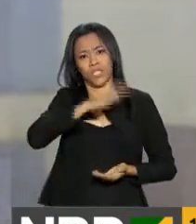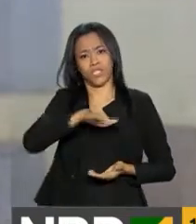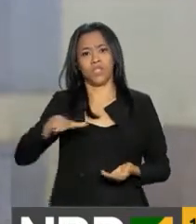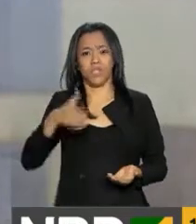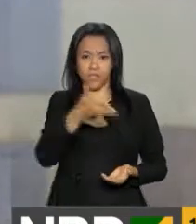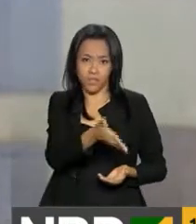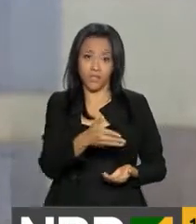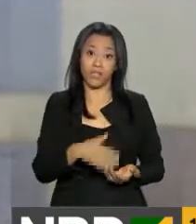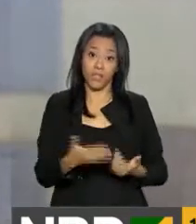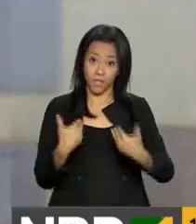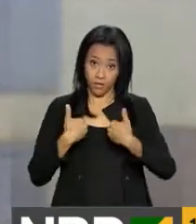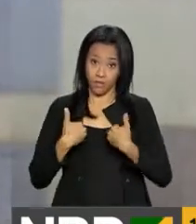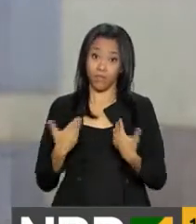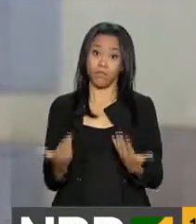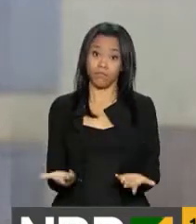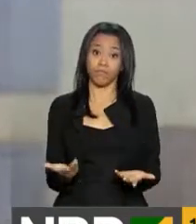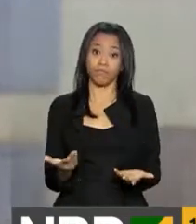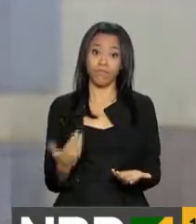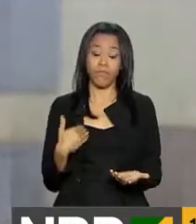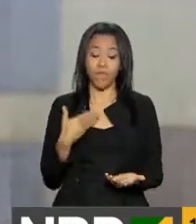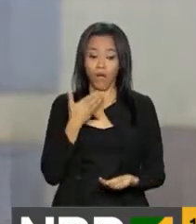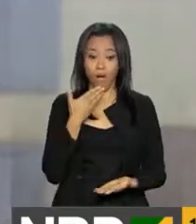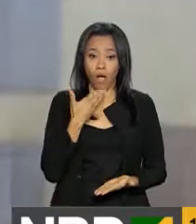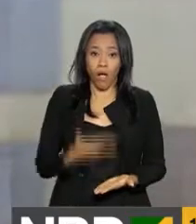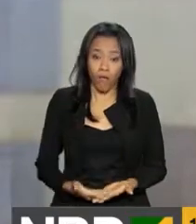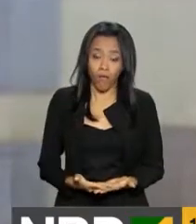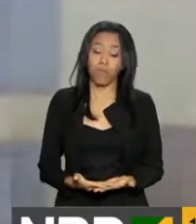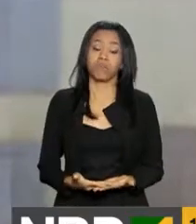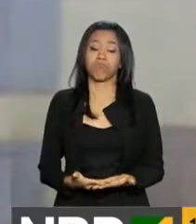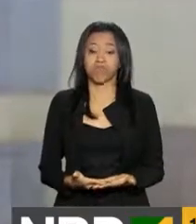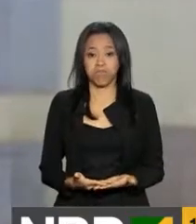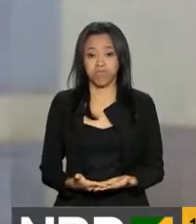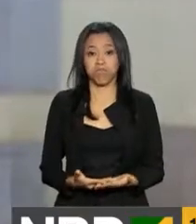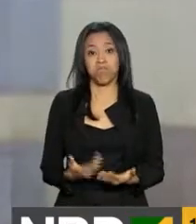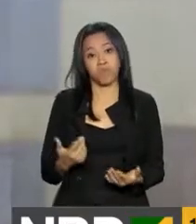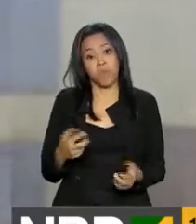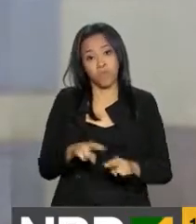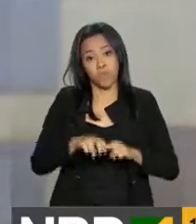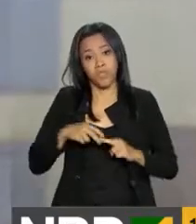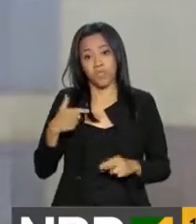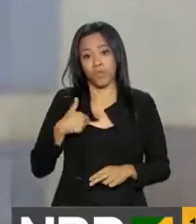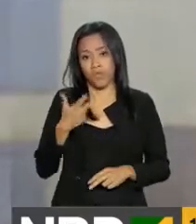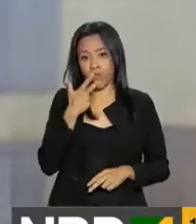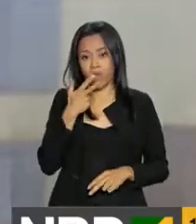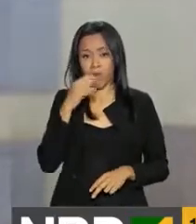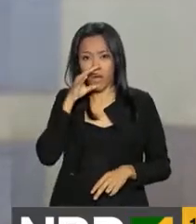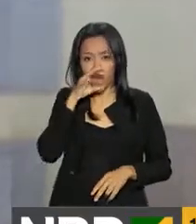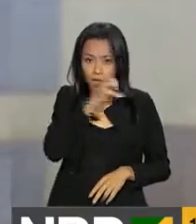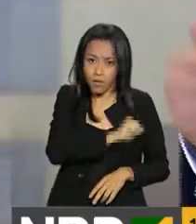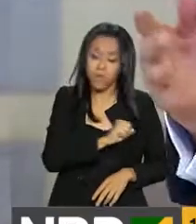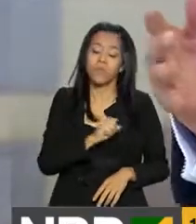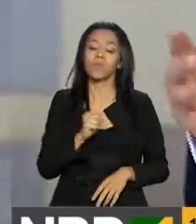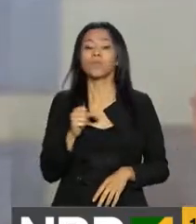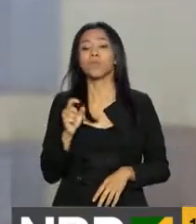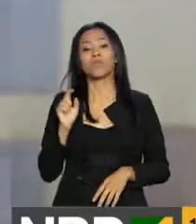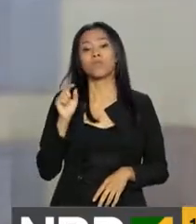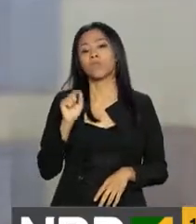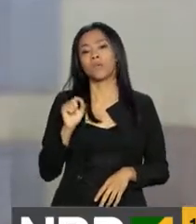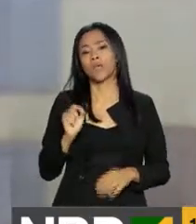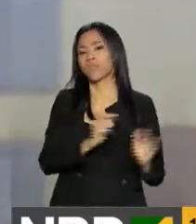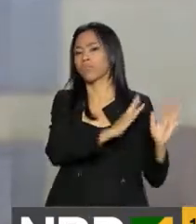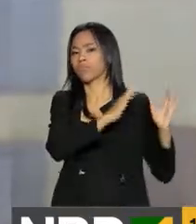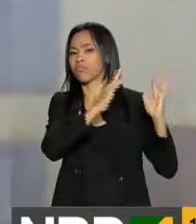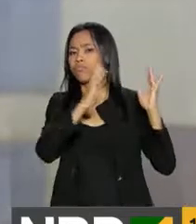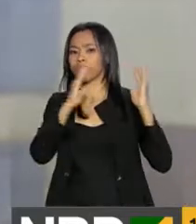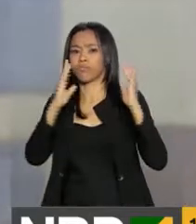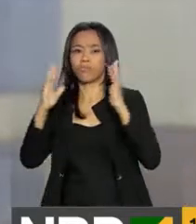E a mim, particularmente, impressionou enormemente. Por isso, digo eu, muito rapidamente, sequenciando, né, tudo aquilo que